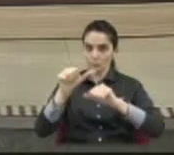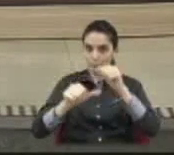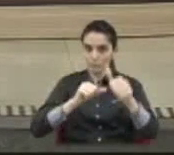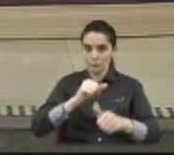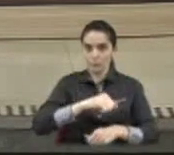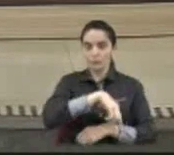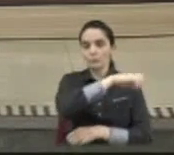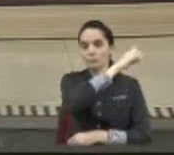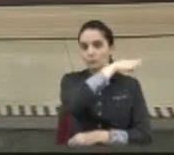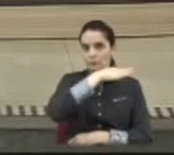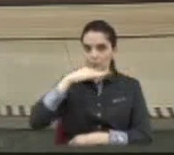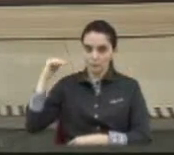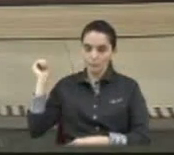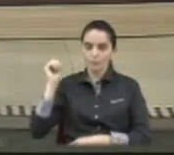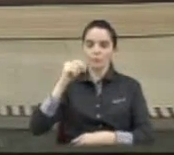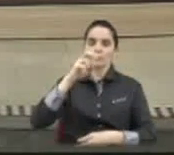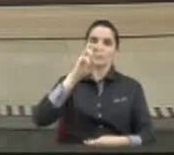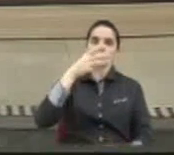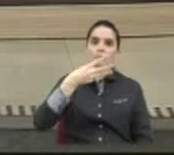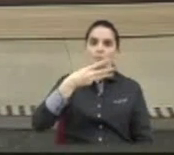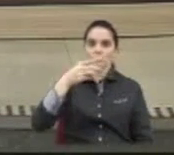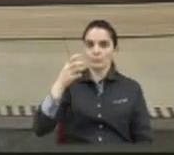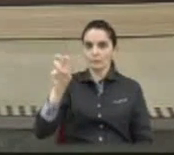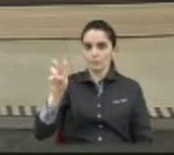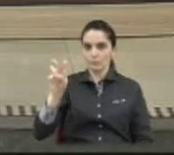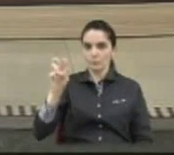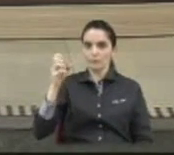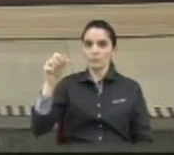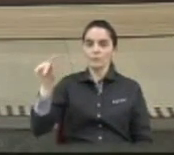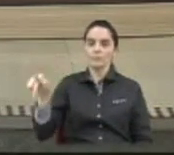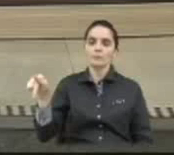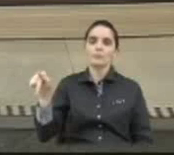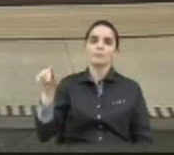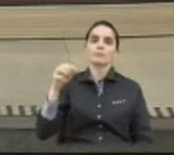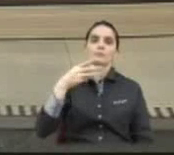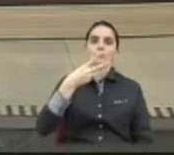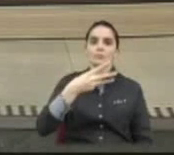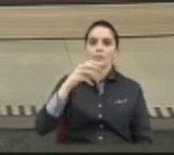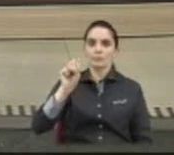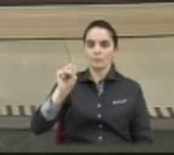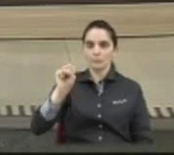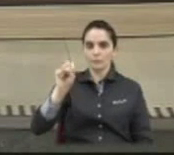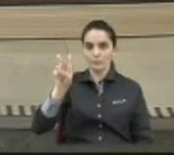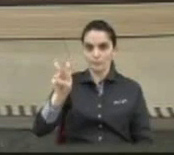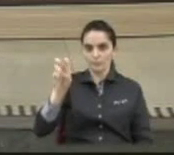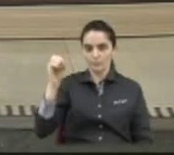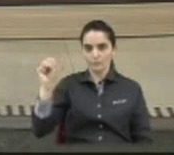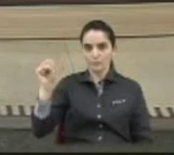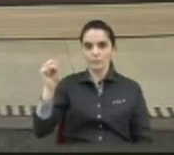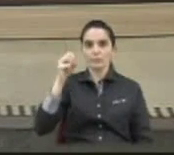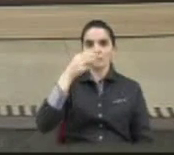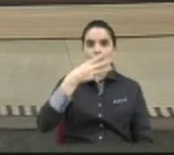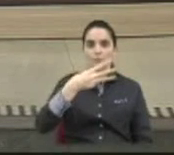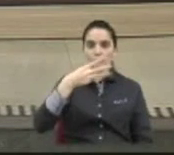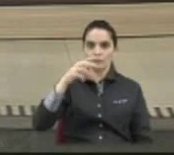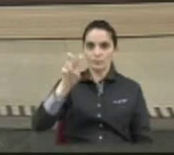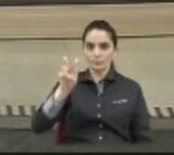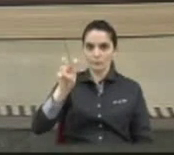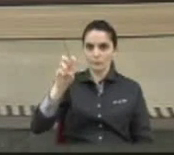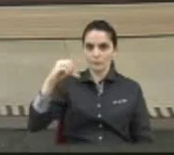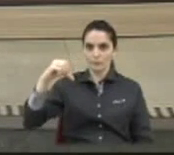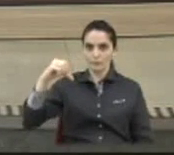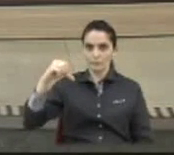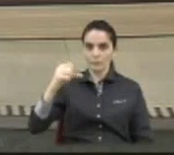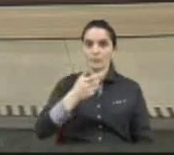355, Aloísio, 356, Aloísio, 357, Aloísio, 358, Aloísio, 359,